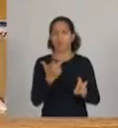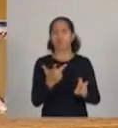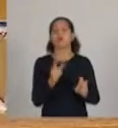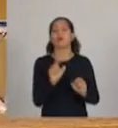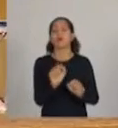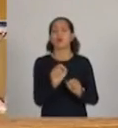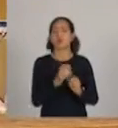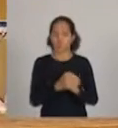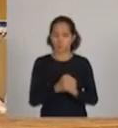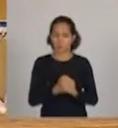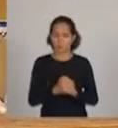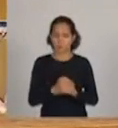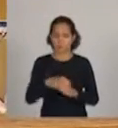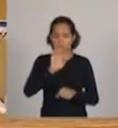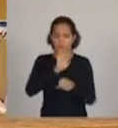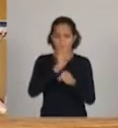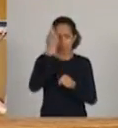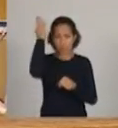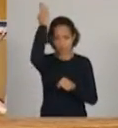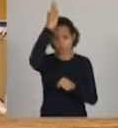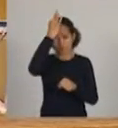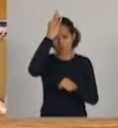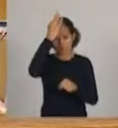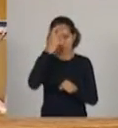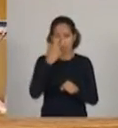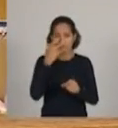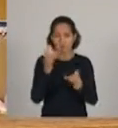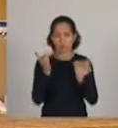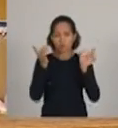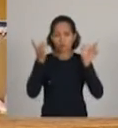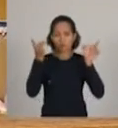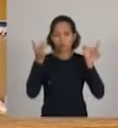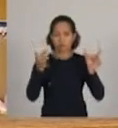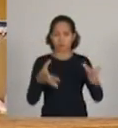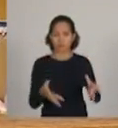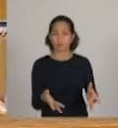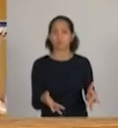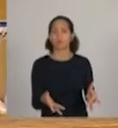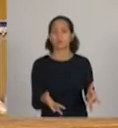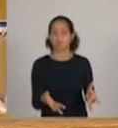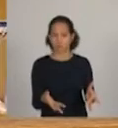dizendo que o estado do Espírito Santo está sendo abandonado.